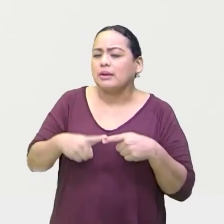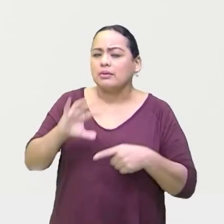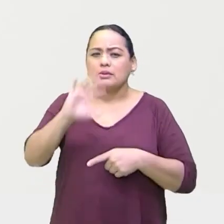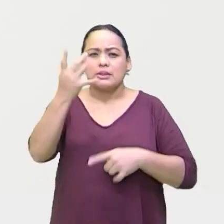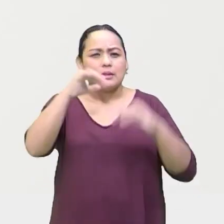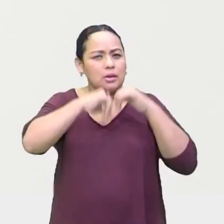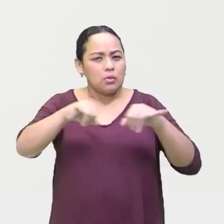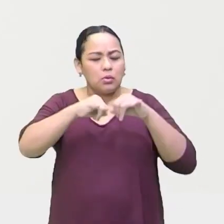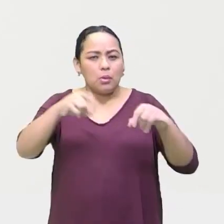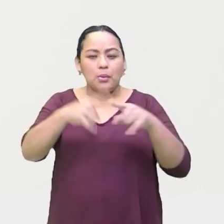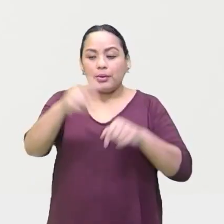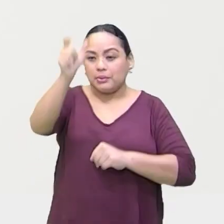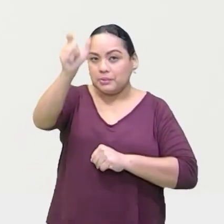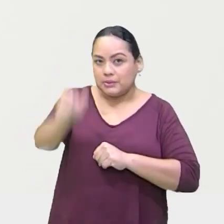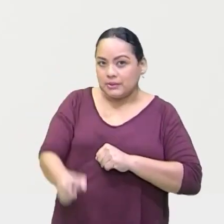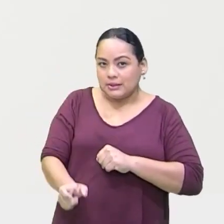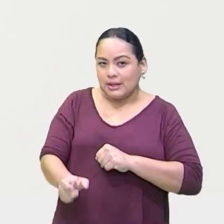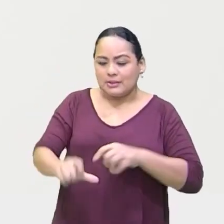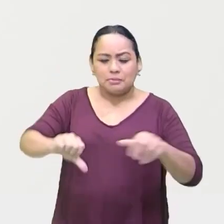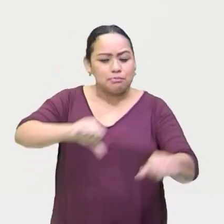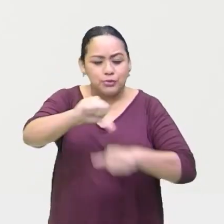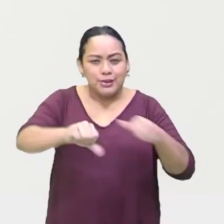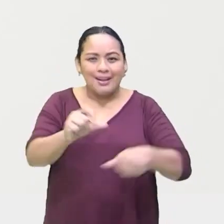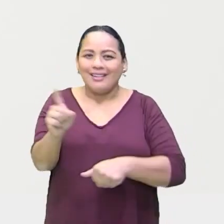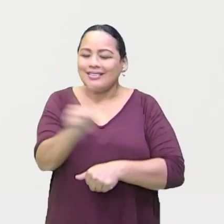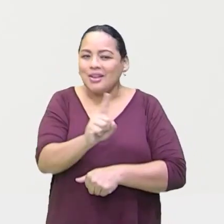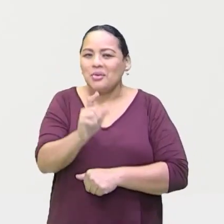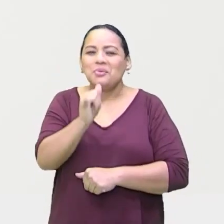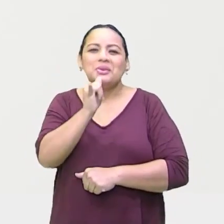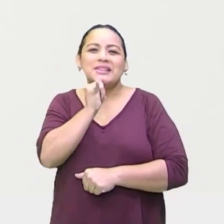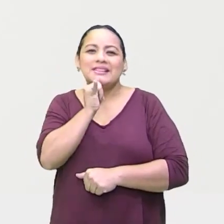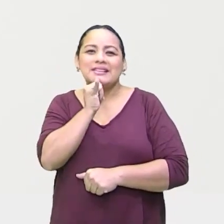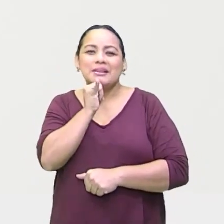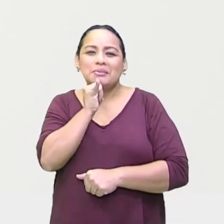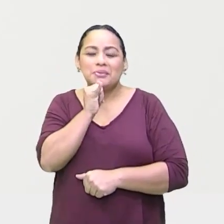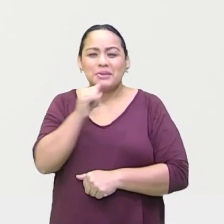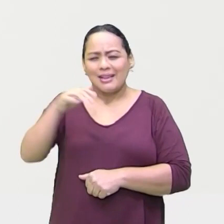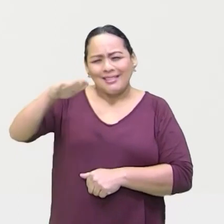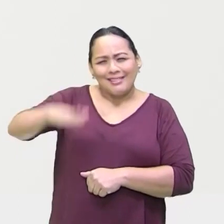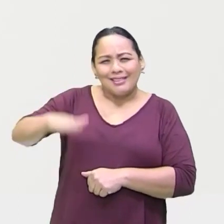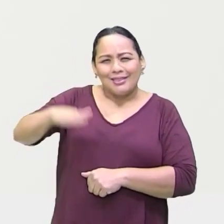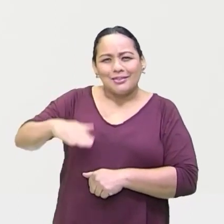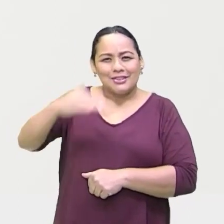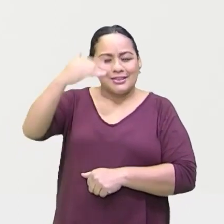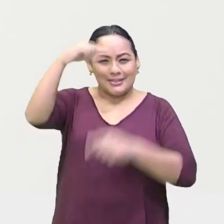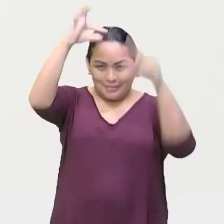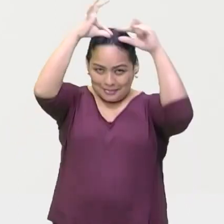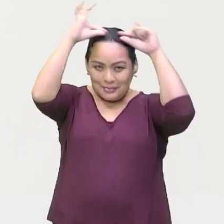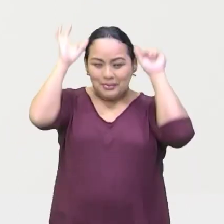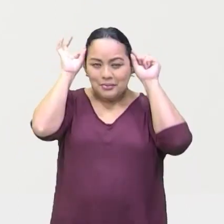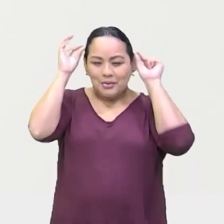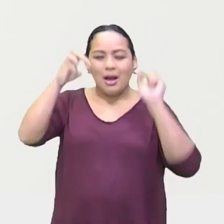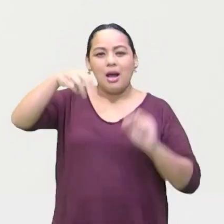seus personagens não mudarem, a exemplo da Mafalda. Deixa eu falar com vocês uma coisa bem